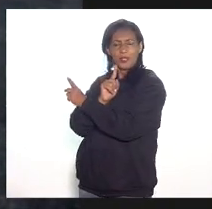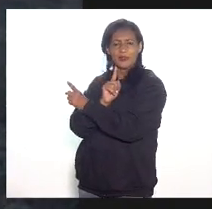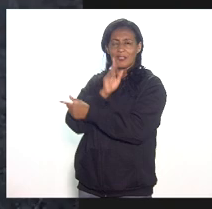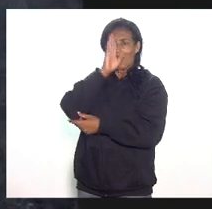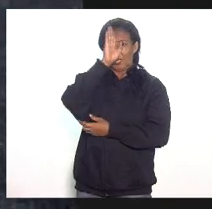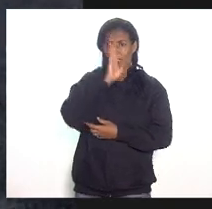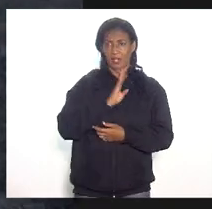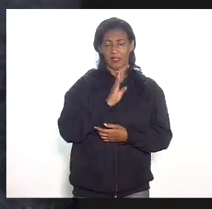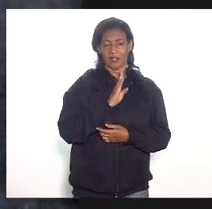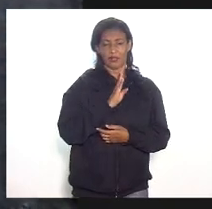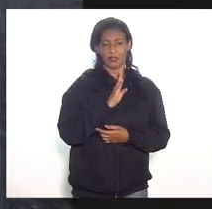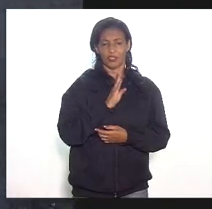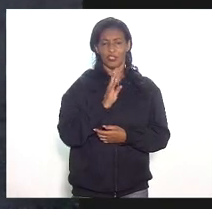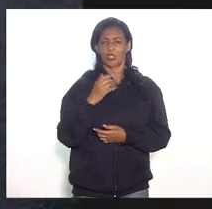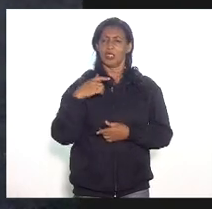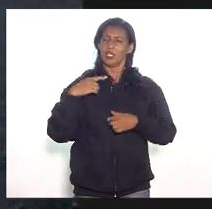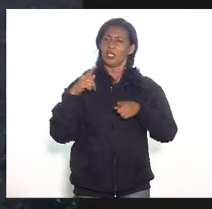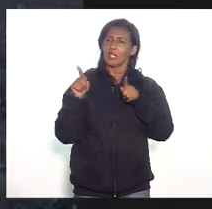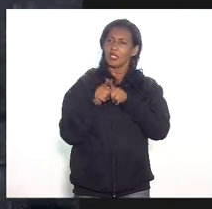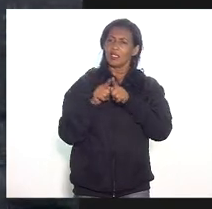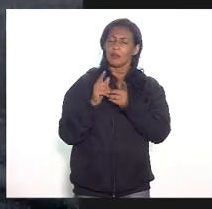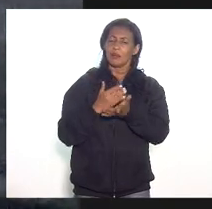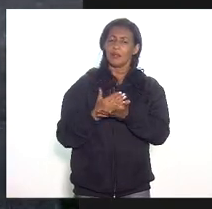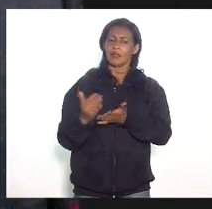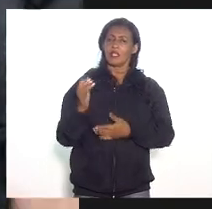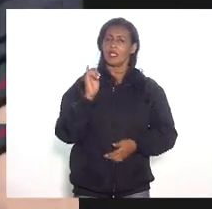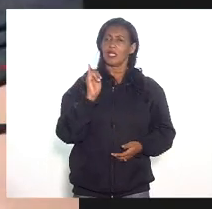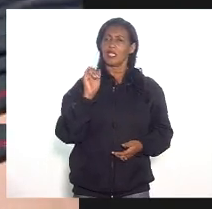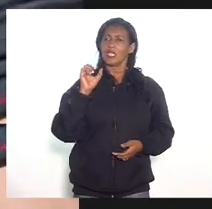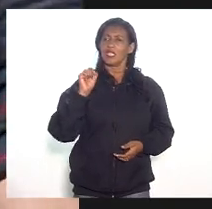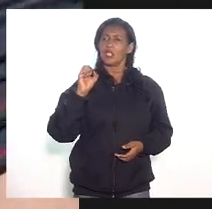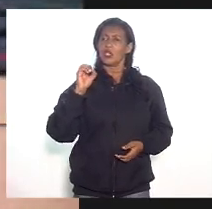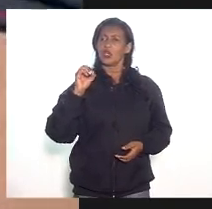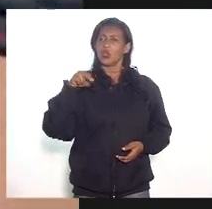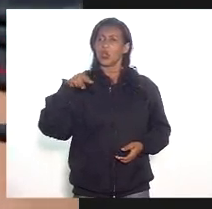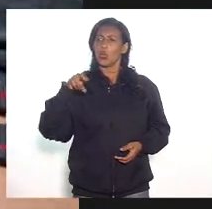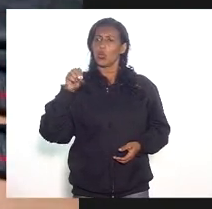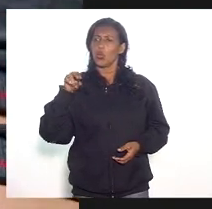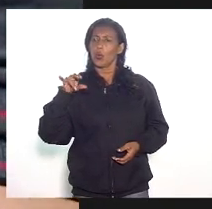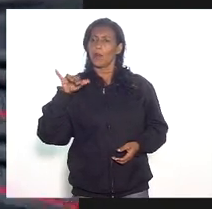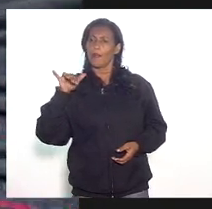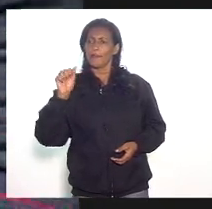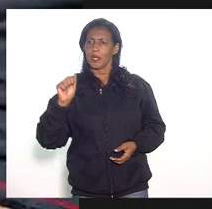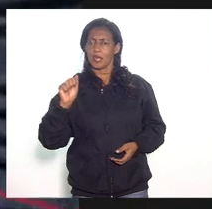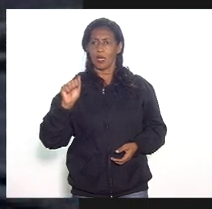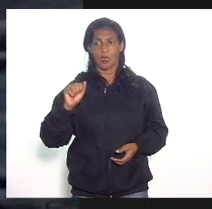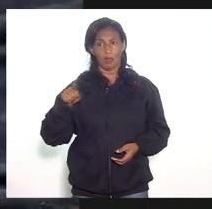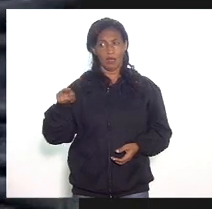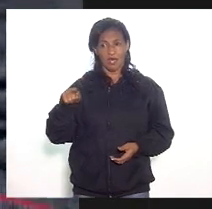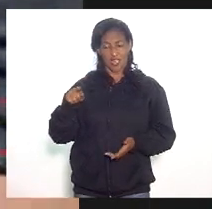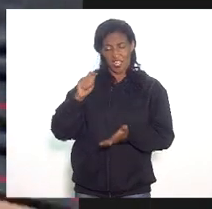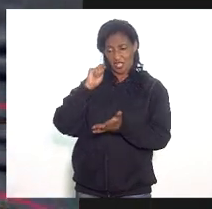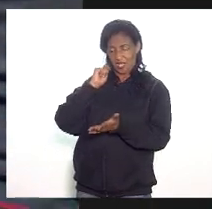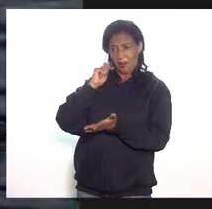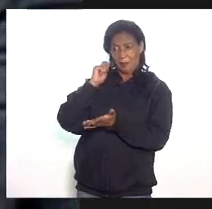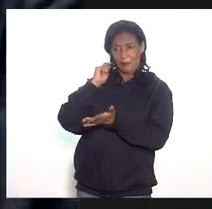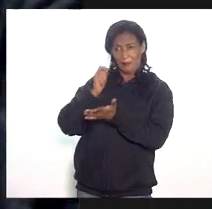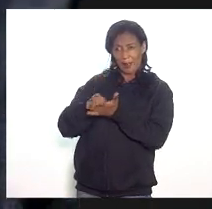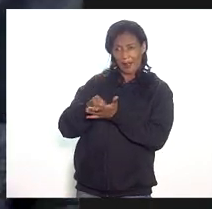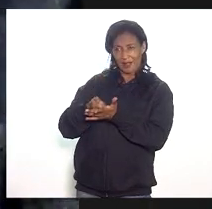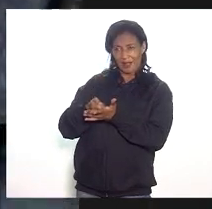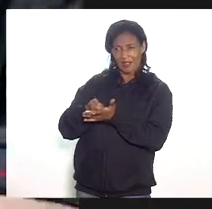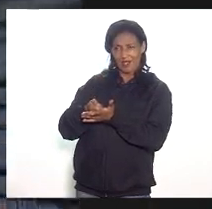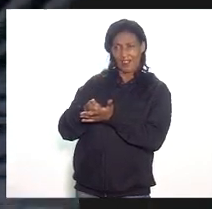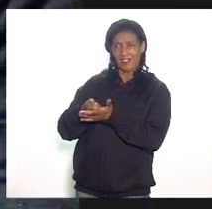gratuidade. E também o princípio da isonomia, porque ele impõe uma taxa ao réu e uma taxa que não é